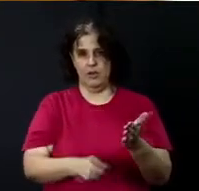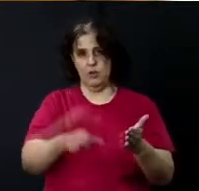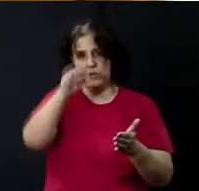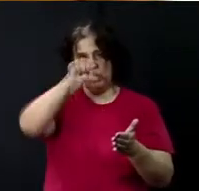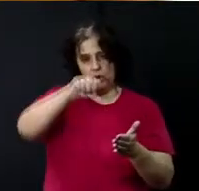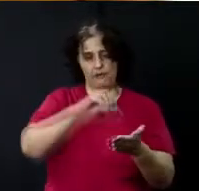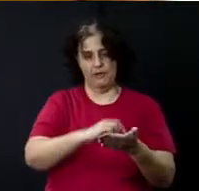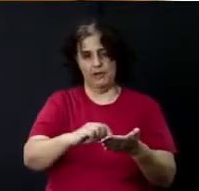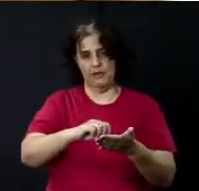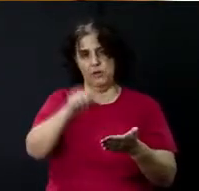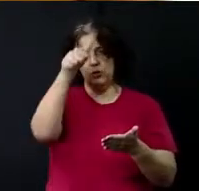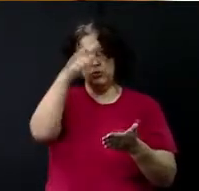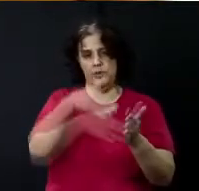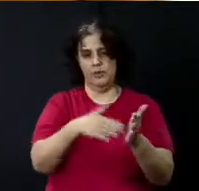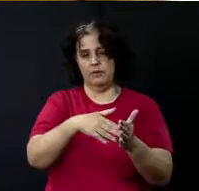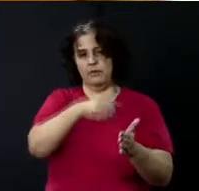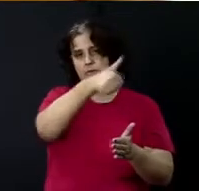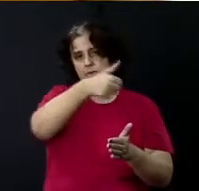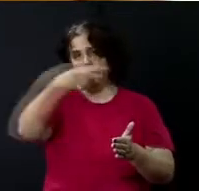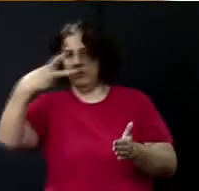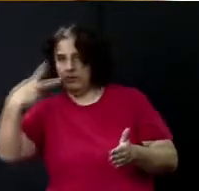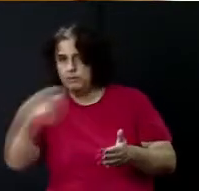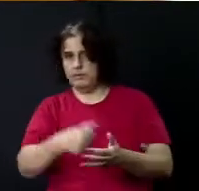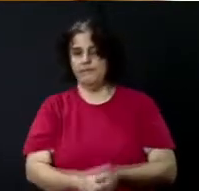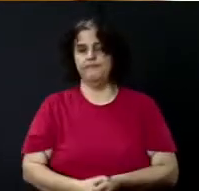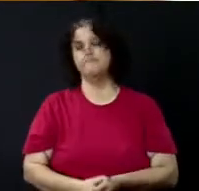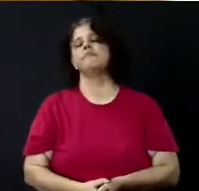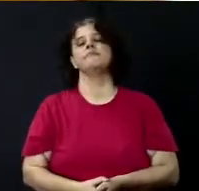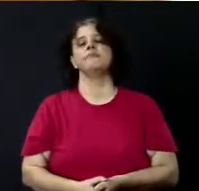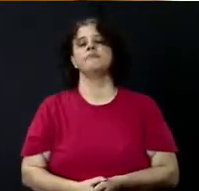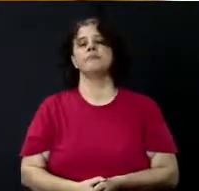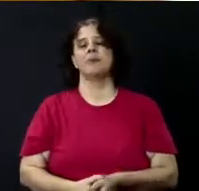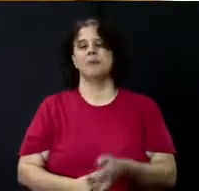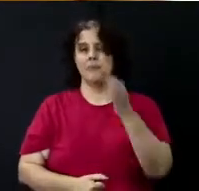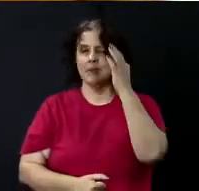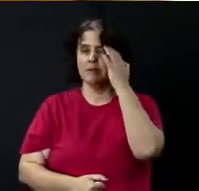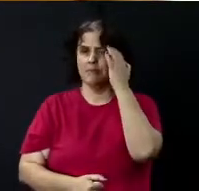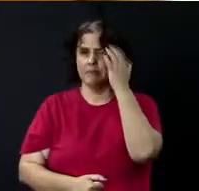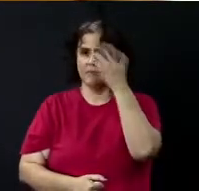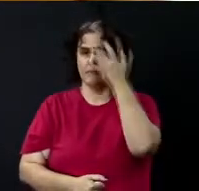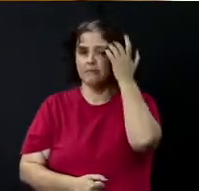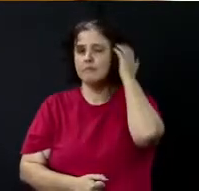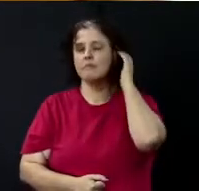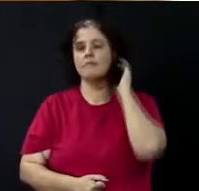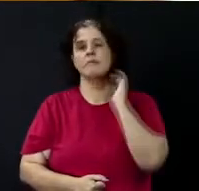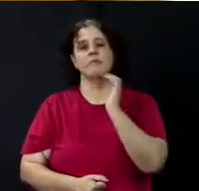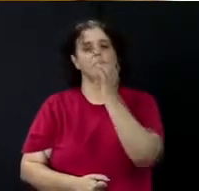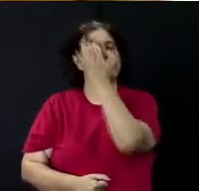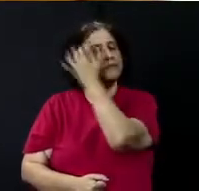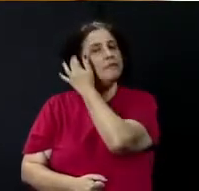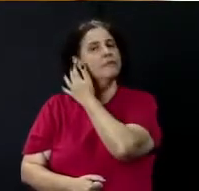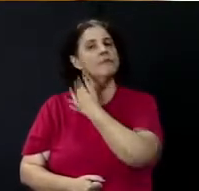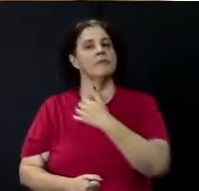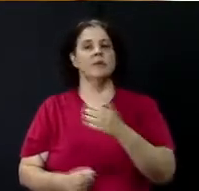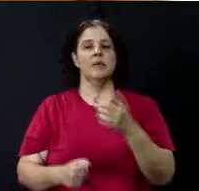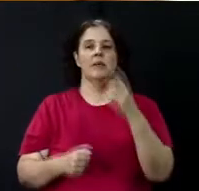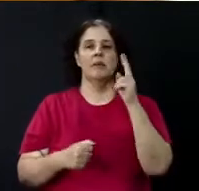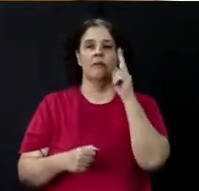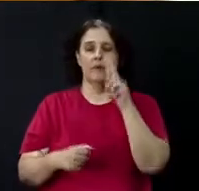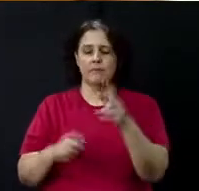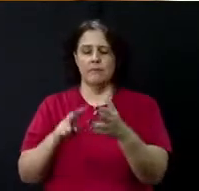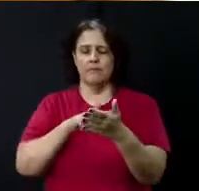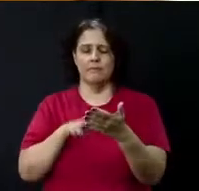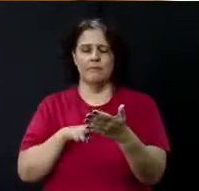será projetado aí na sua tela. Mas vamos pensando, enquanto o versículo 1 já está na sua tela,